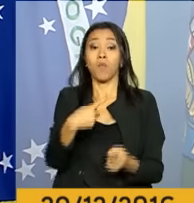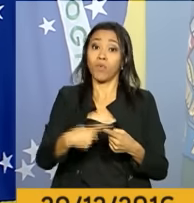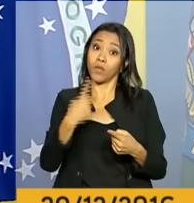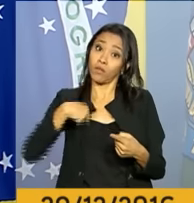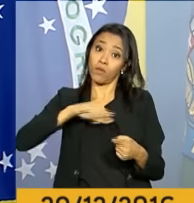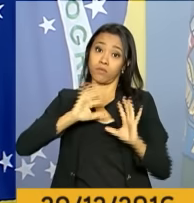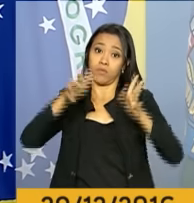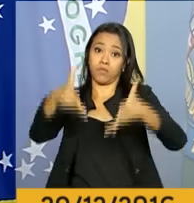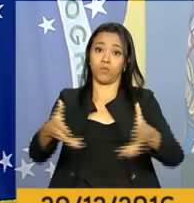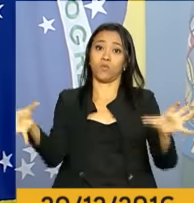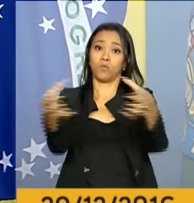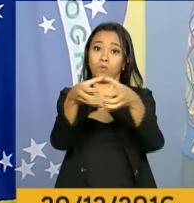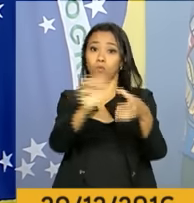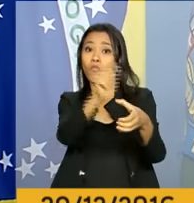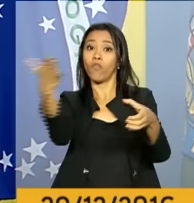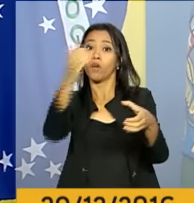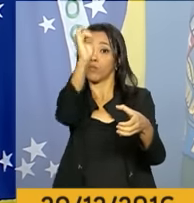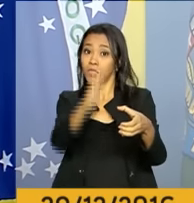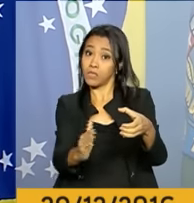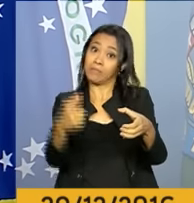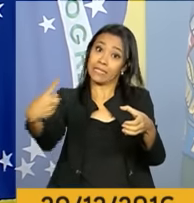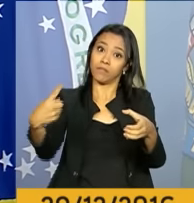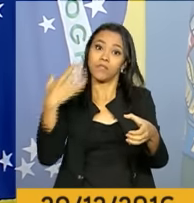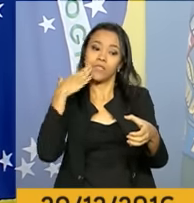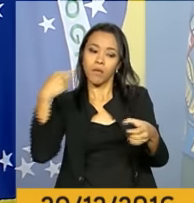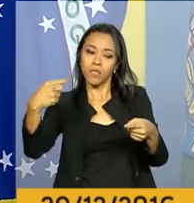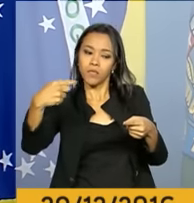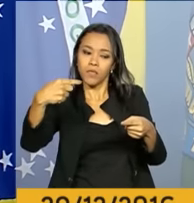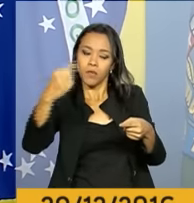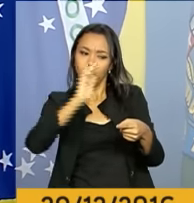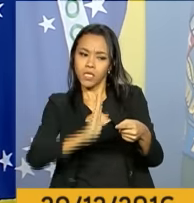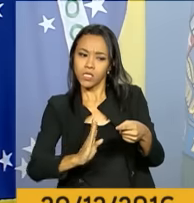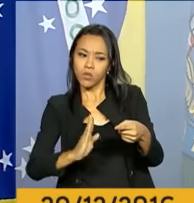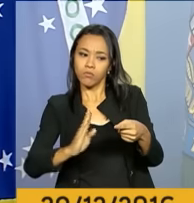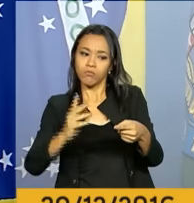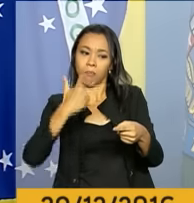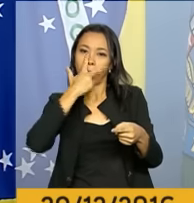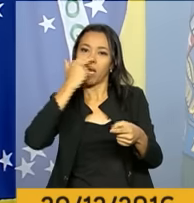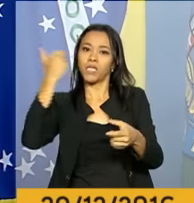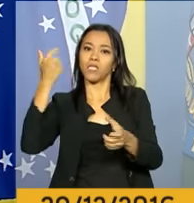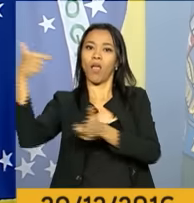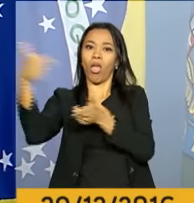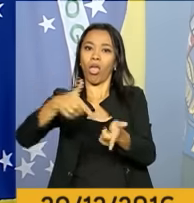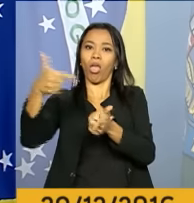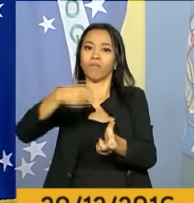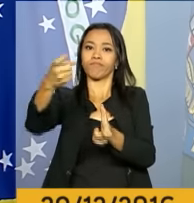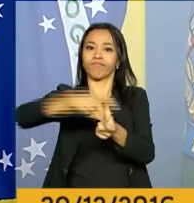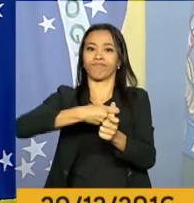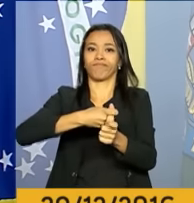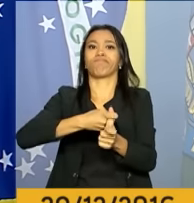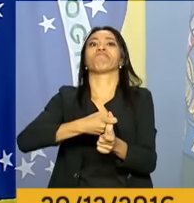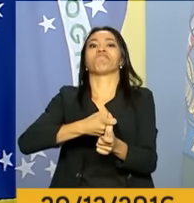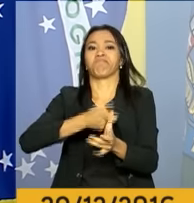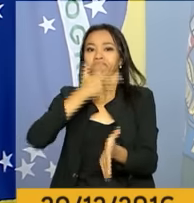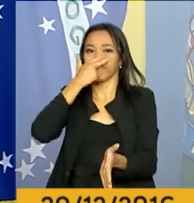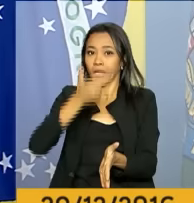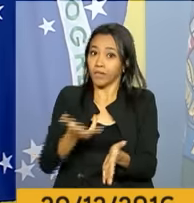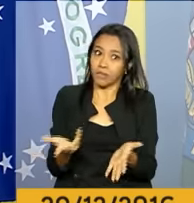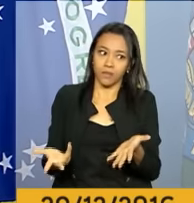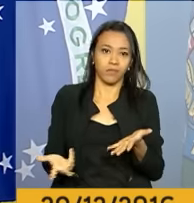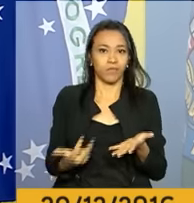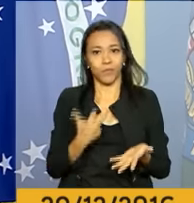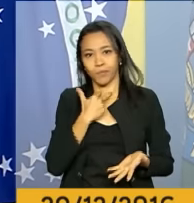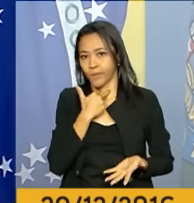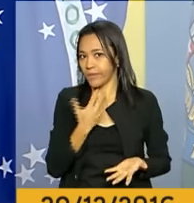internacionais haja sempre o registro de que o Brasil é devedor a esta altura já não se pode mais